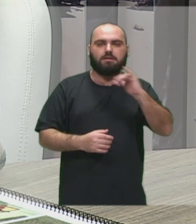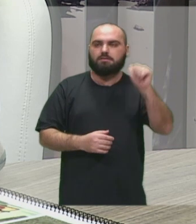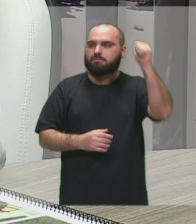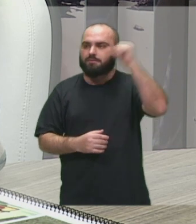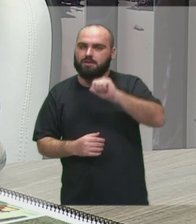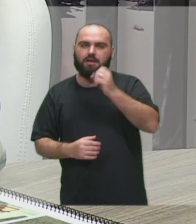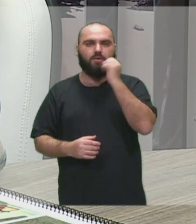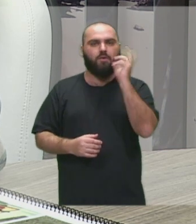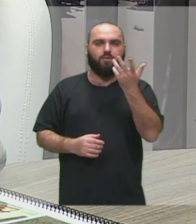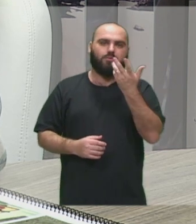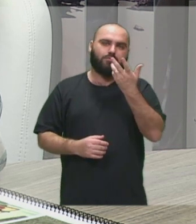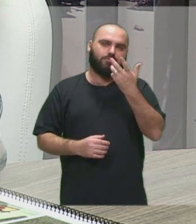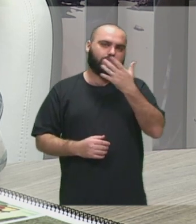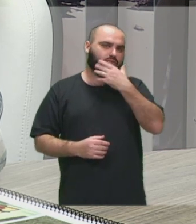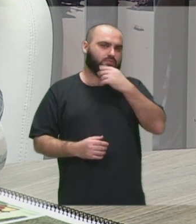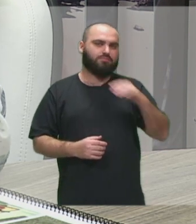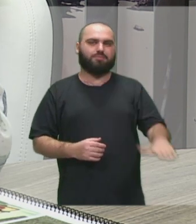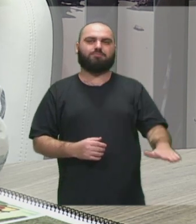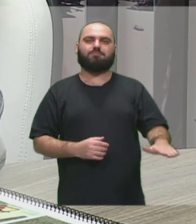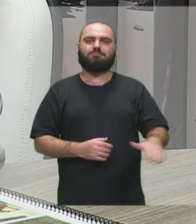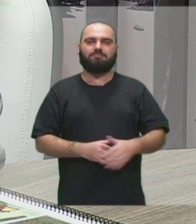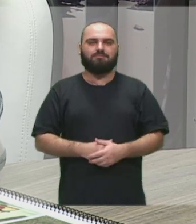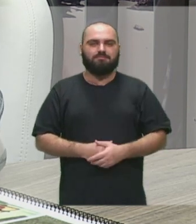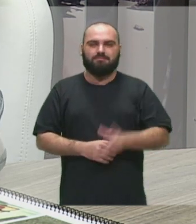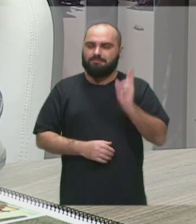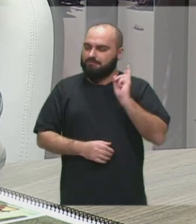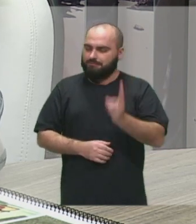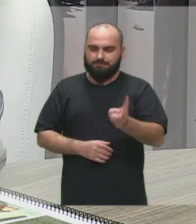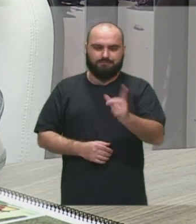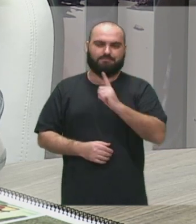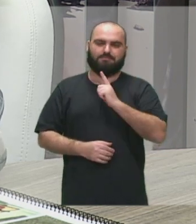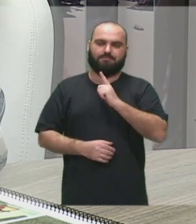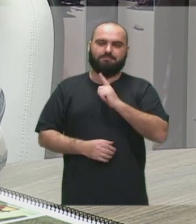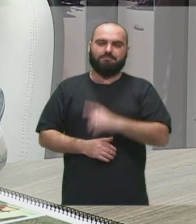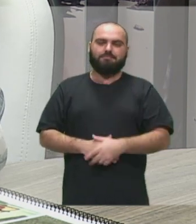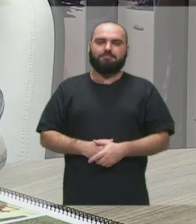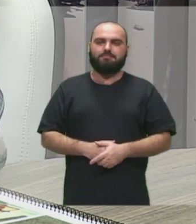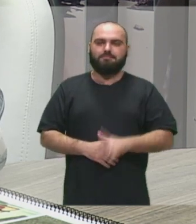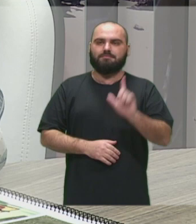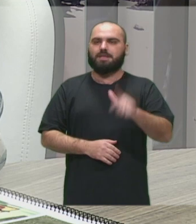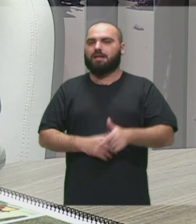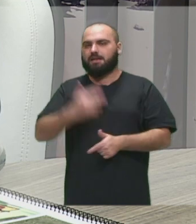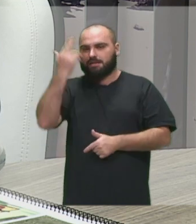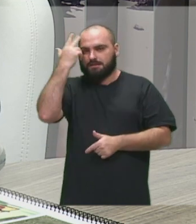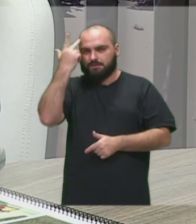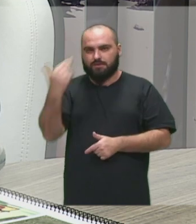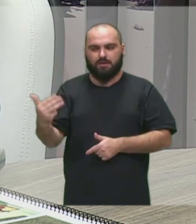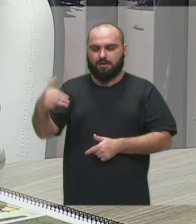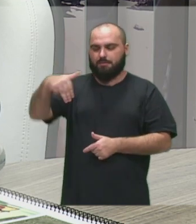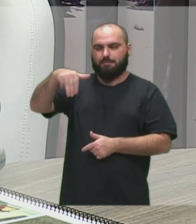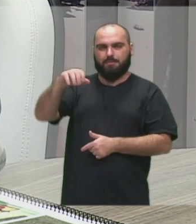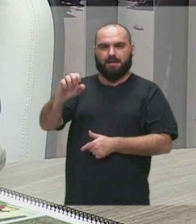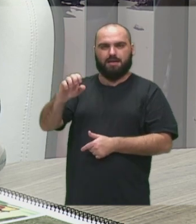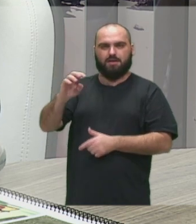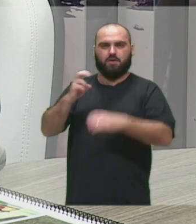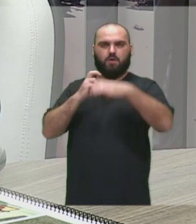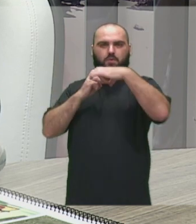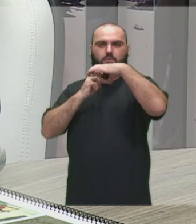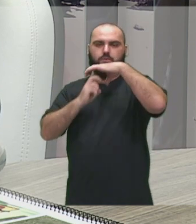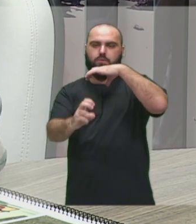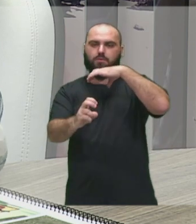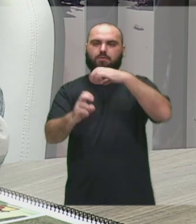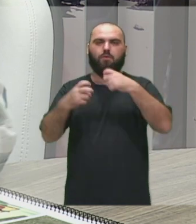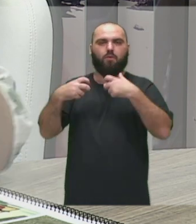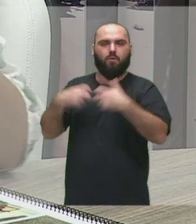menino. Sempre vai ter. Aquela obra ela é baseada nas histórias dos metrôs, dos ônibus, onde